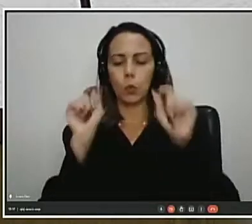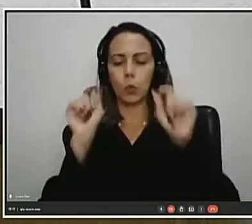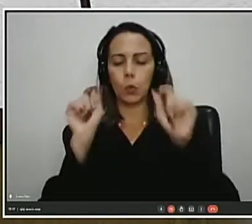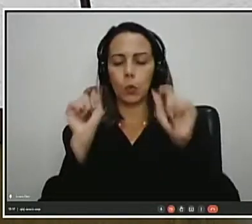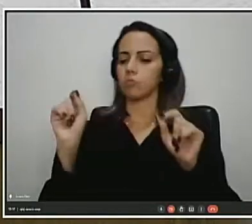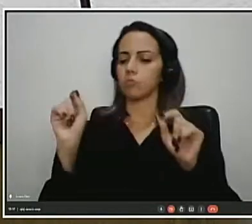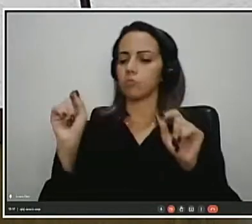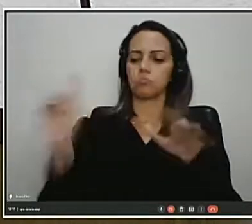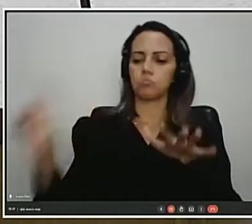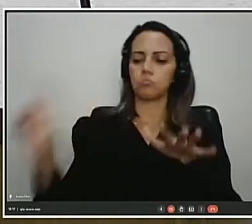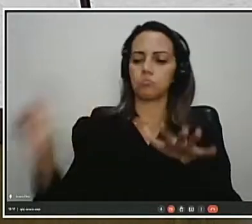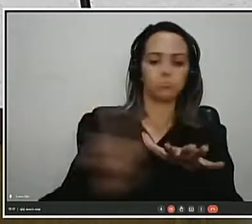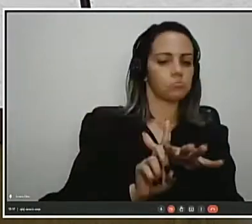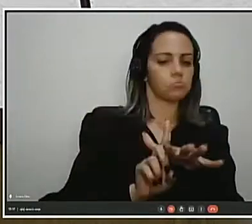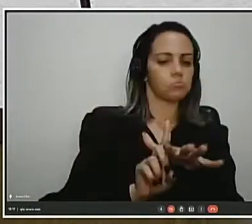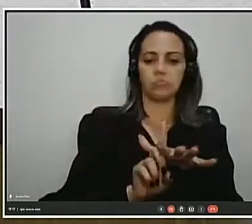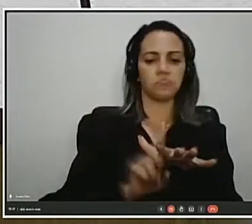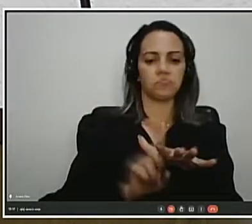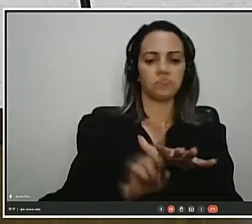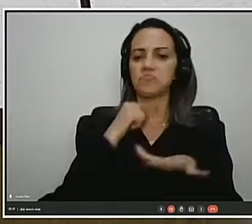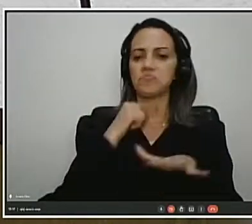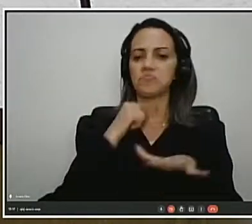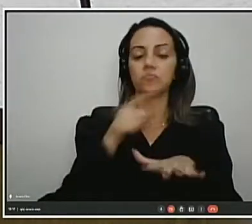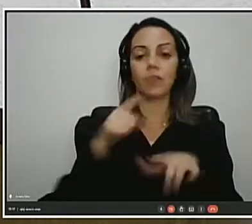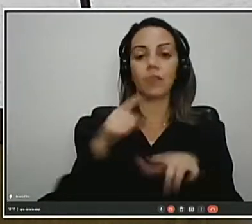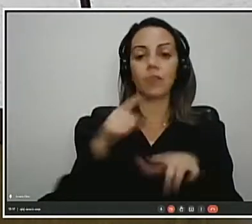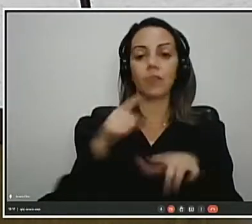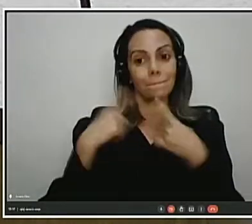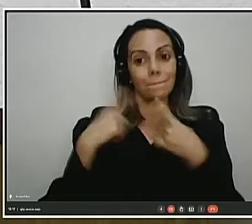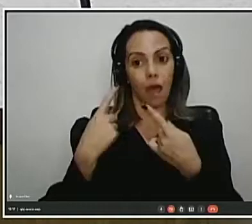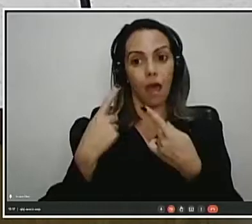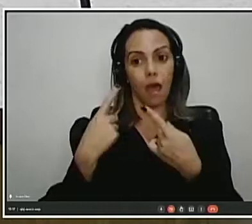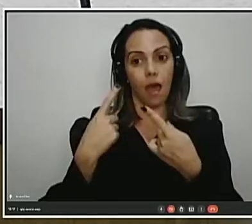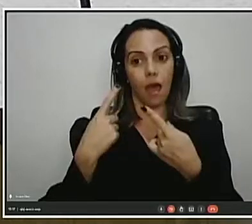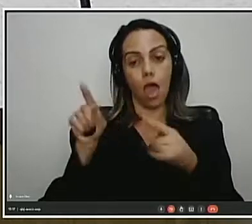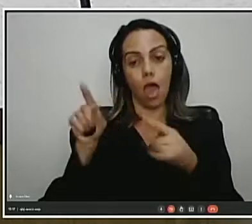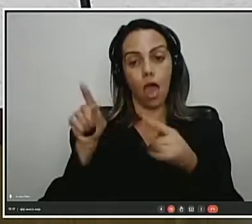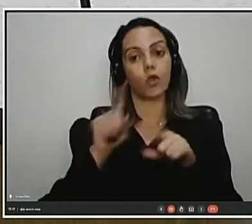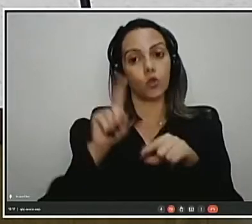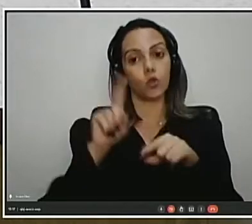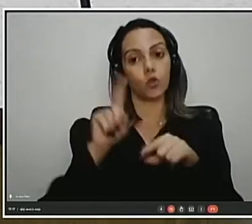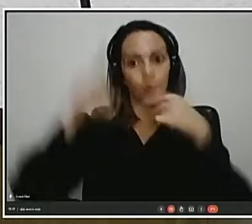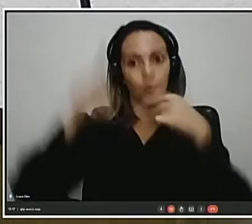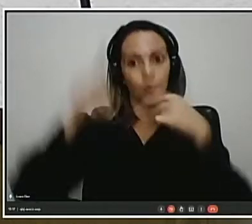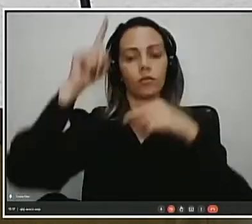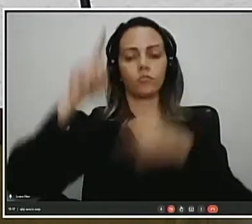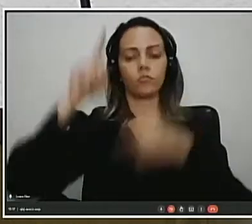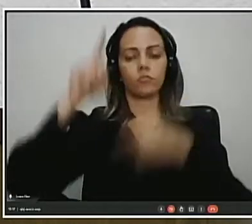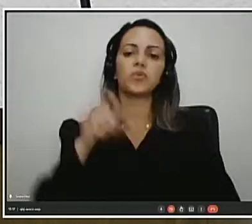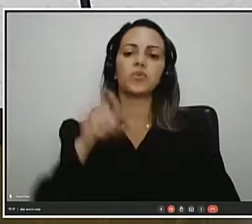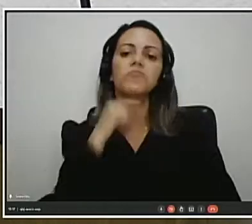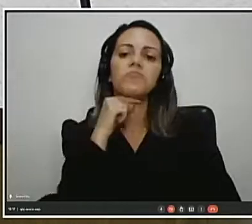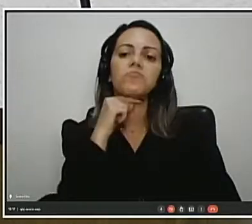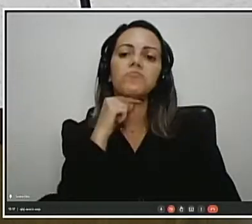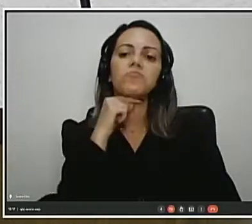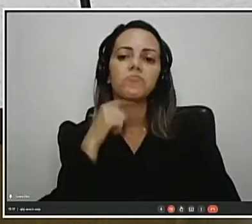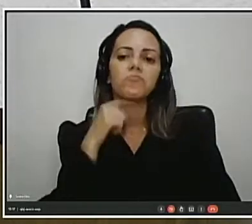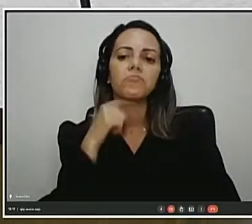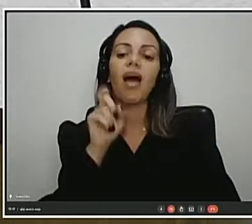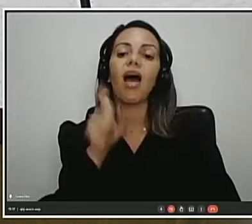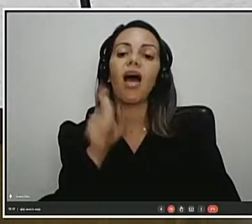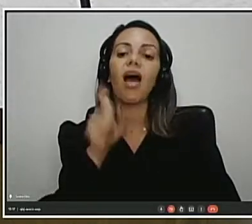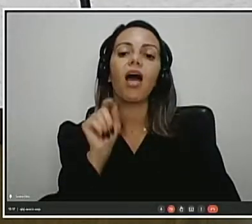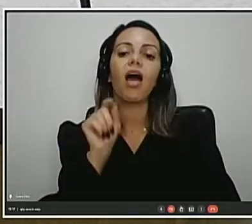que chamamos de superação. O que não dá certo é enviar nossas crianças e adolescentes a